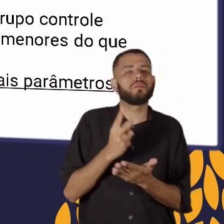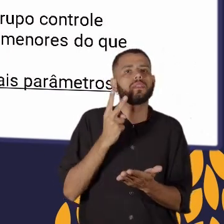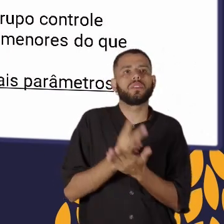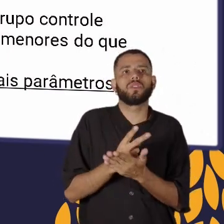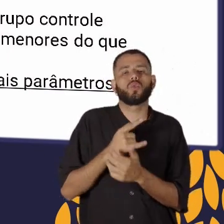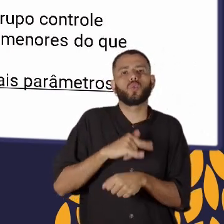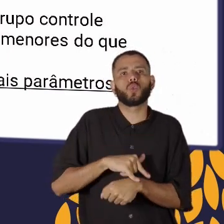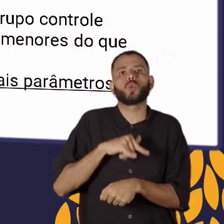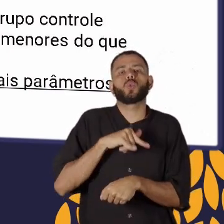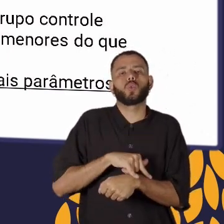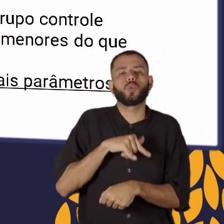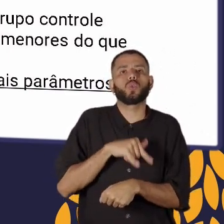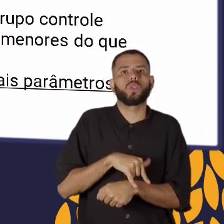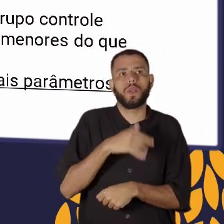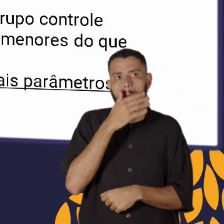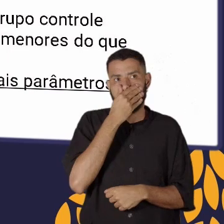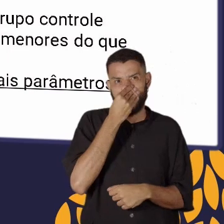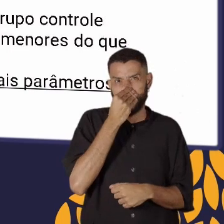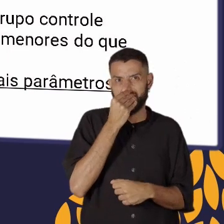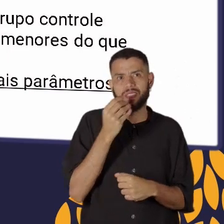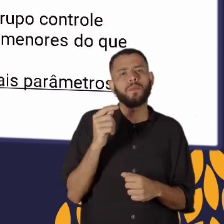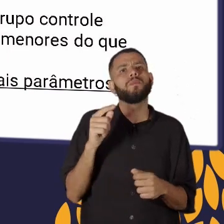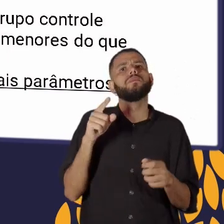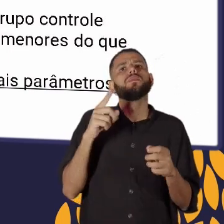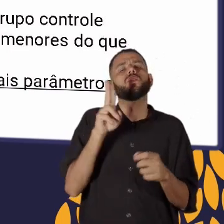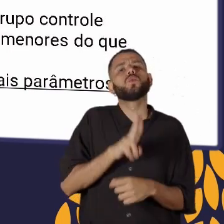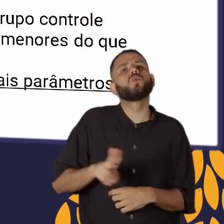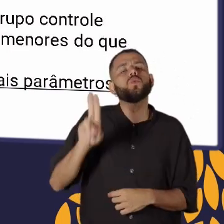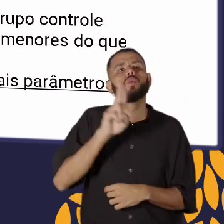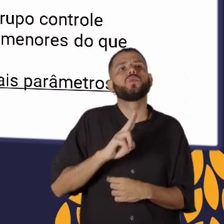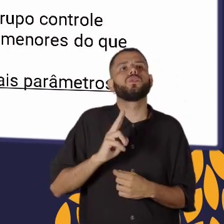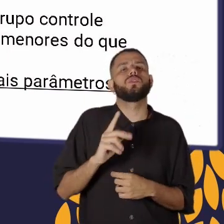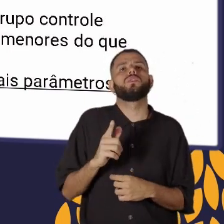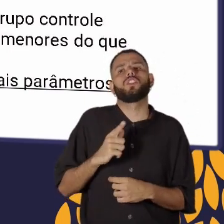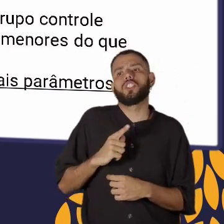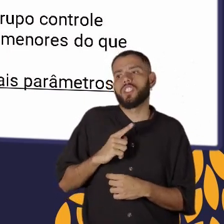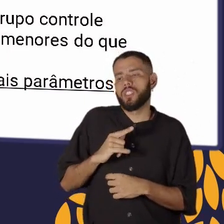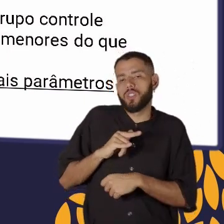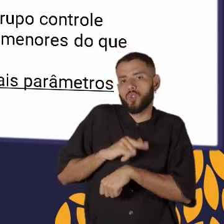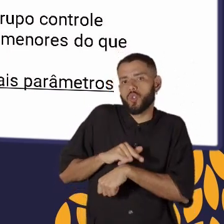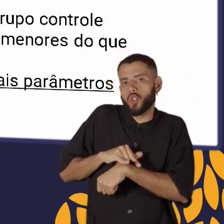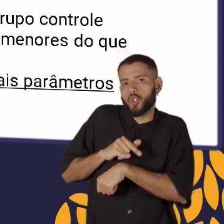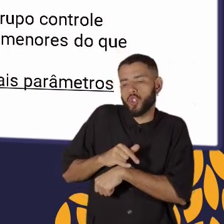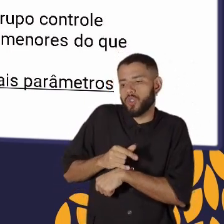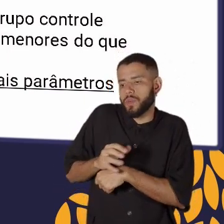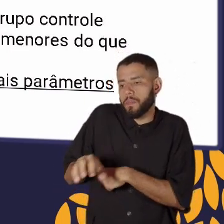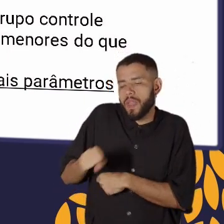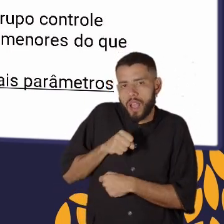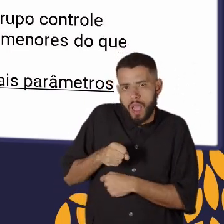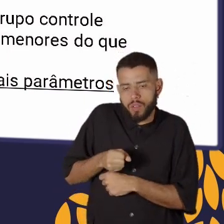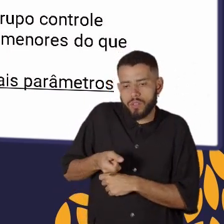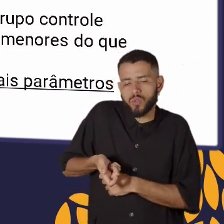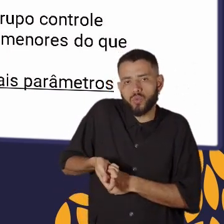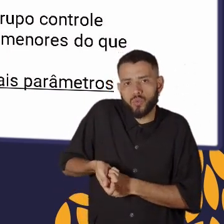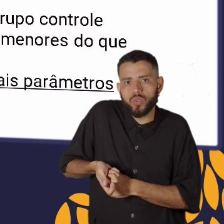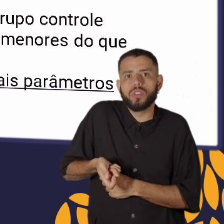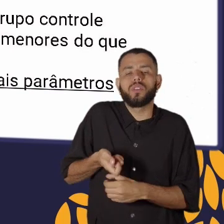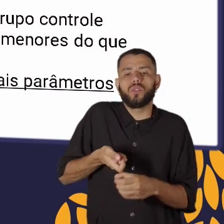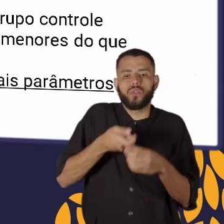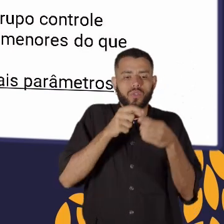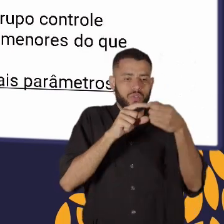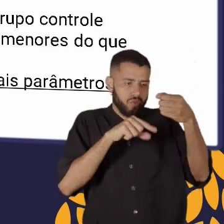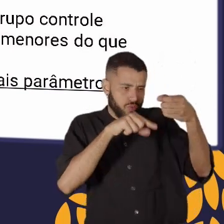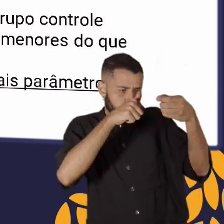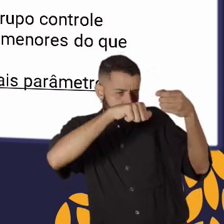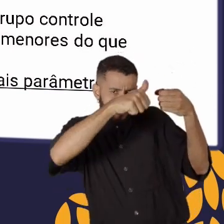gente, então, além das perguntas sobre a frequência do uso de crack, tinha a coleta de urina, que era para fazer ali um double check, uma dupla